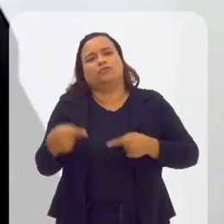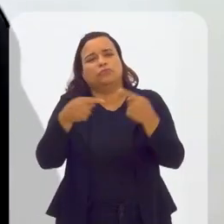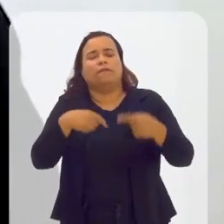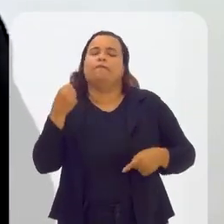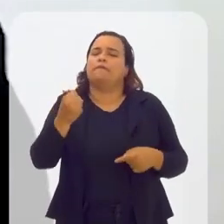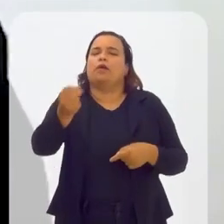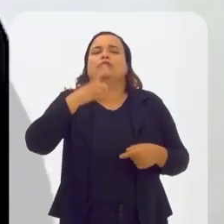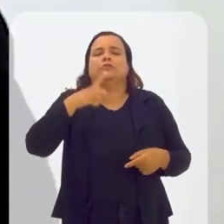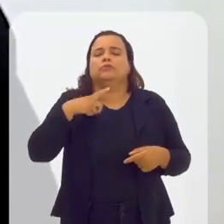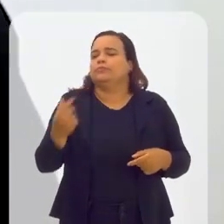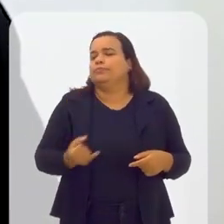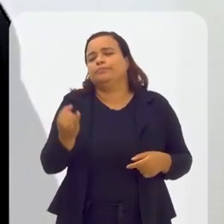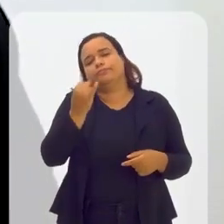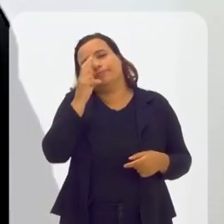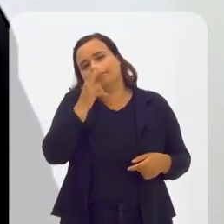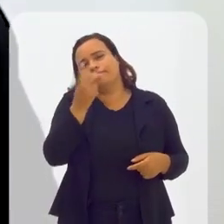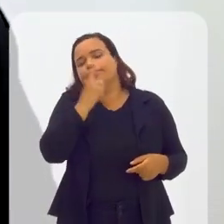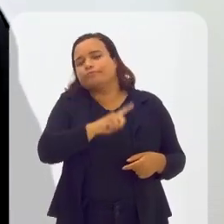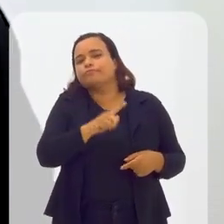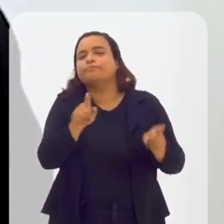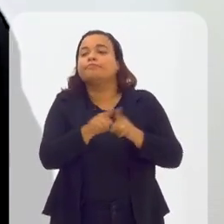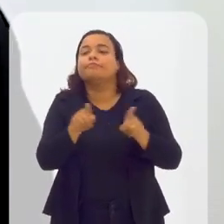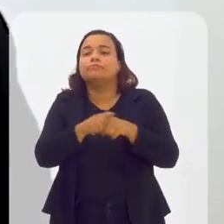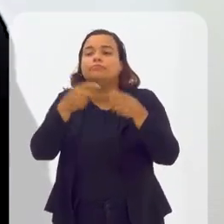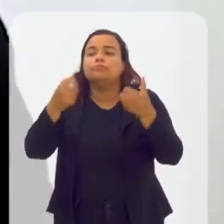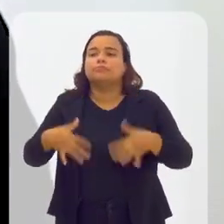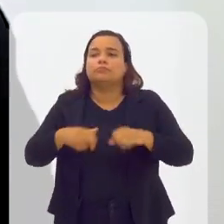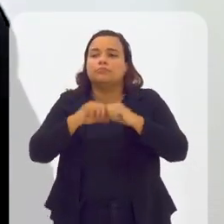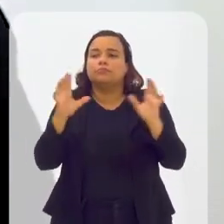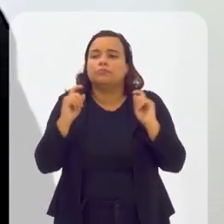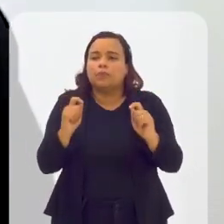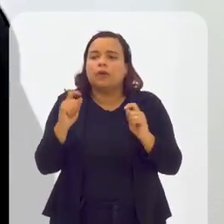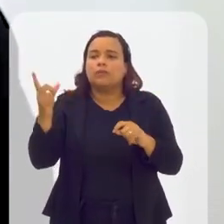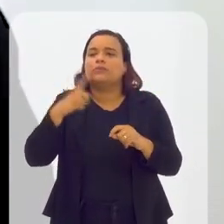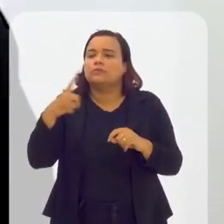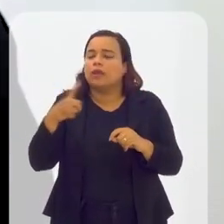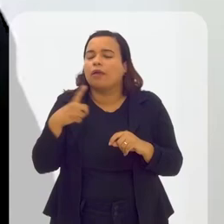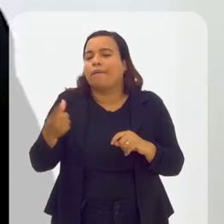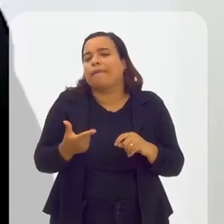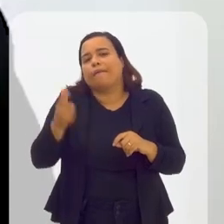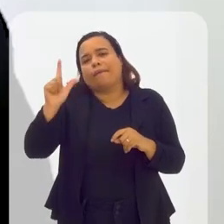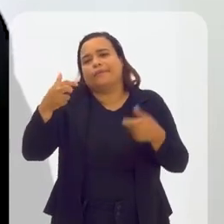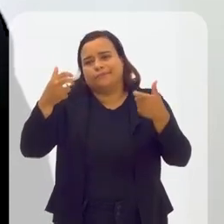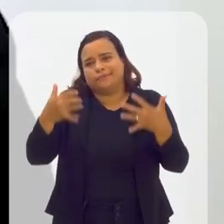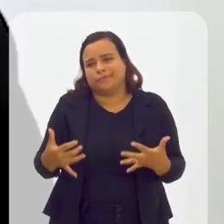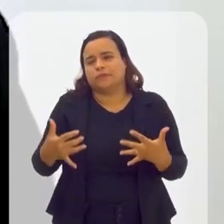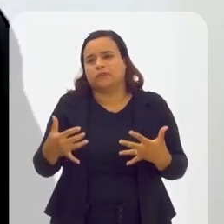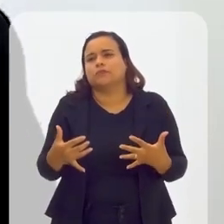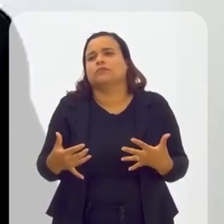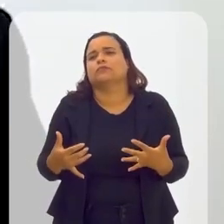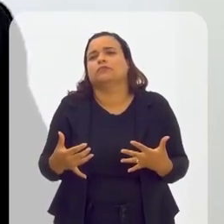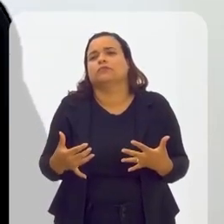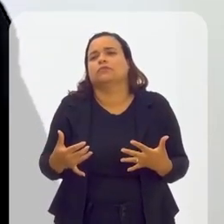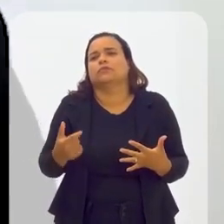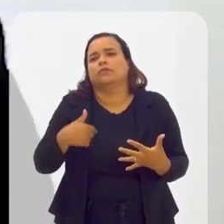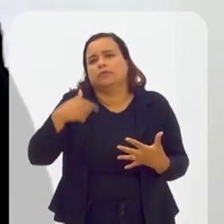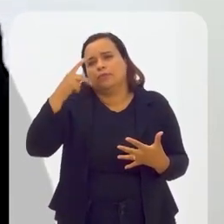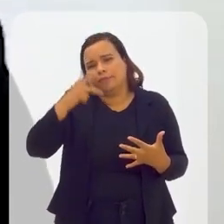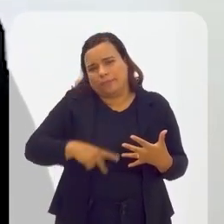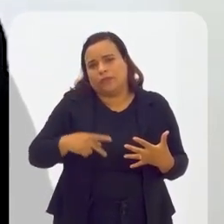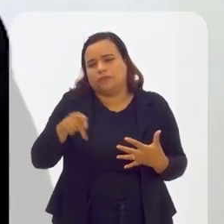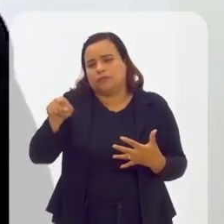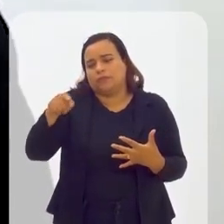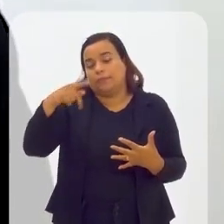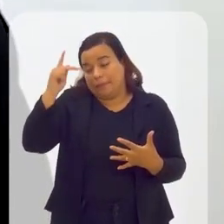da discussão muito importante. E, evidentemente, que eu acho que tem uma outra situação que